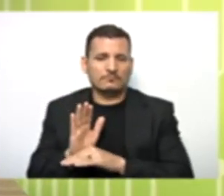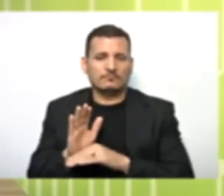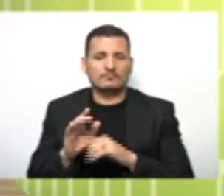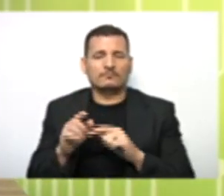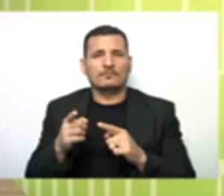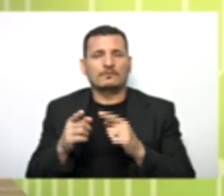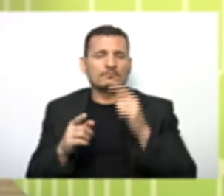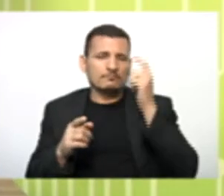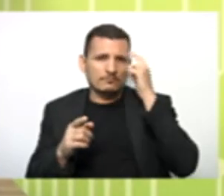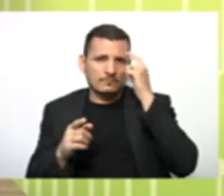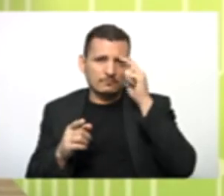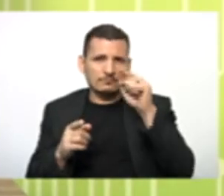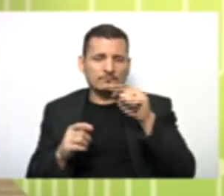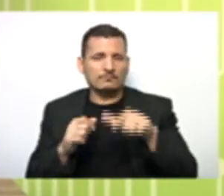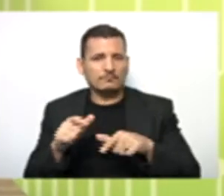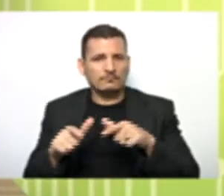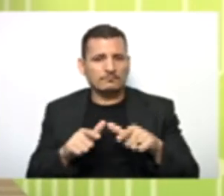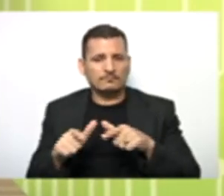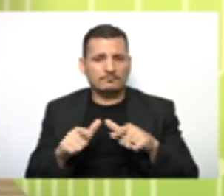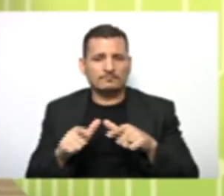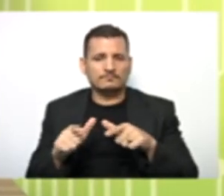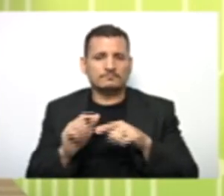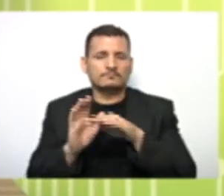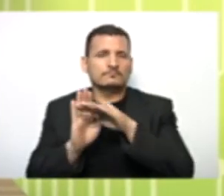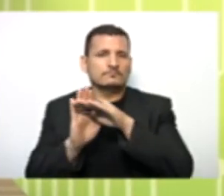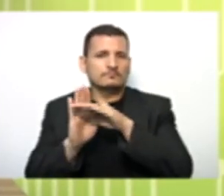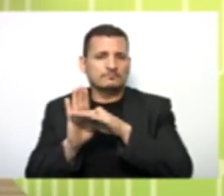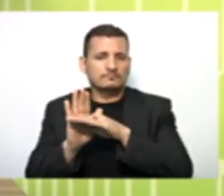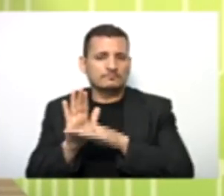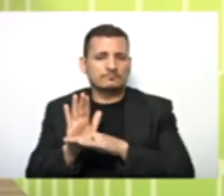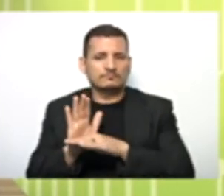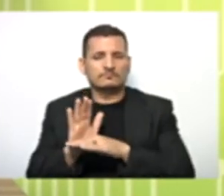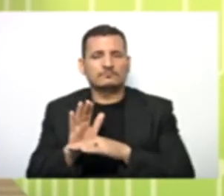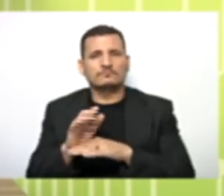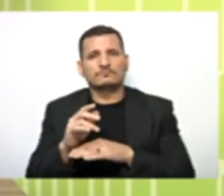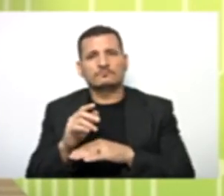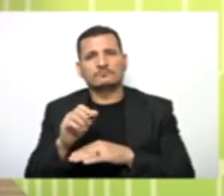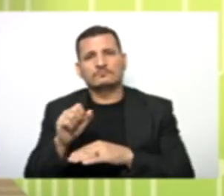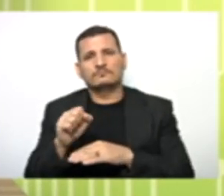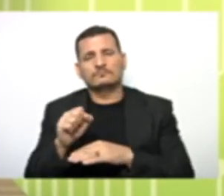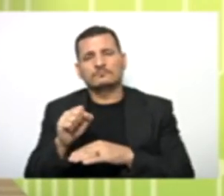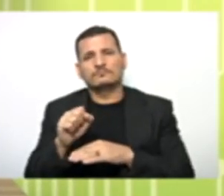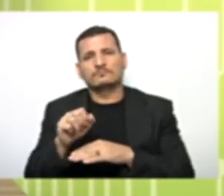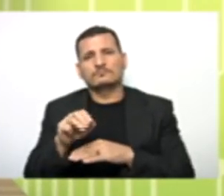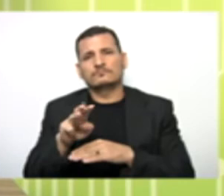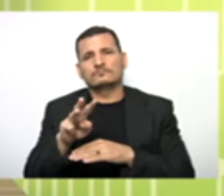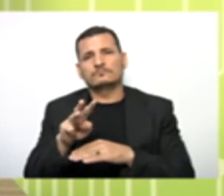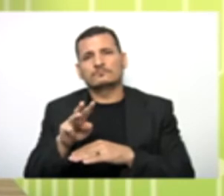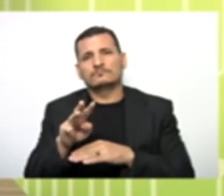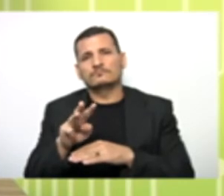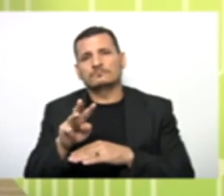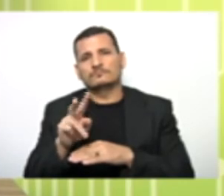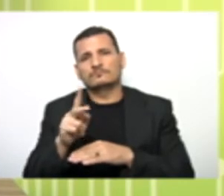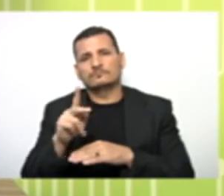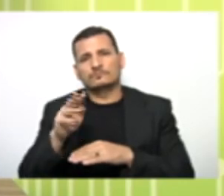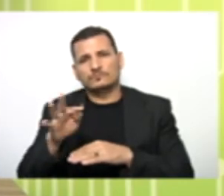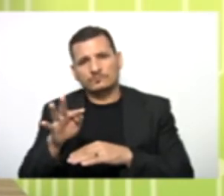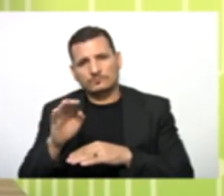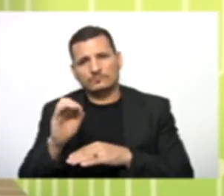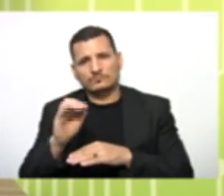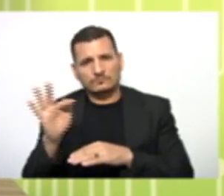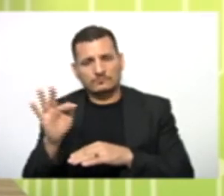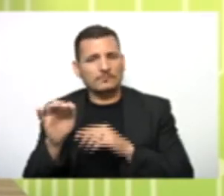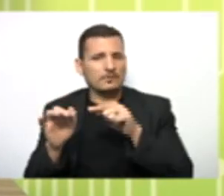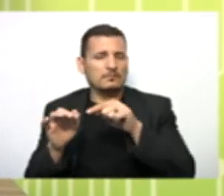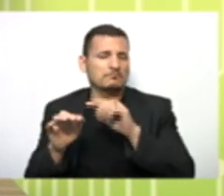que vocês estão trabalhando num programa da suite Office, o Microsoft Word. Ele é um software de edição